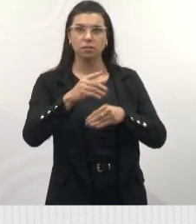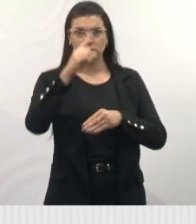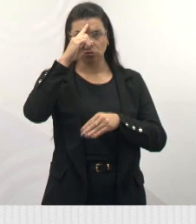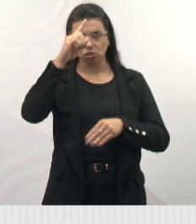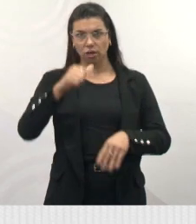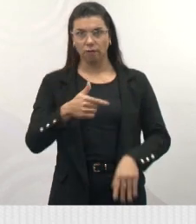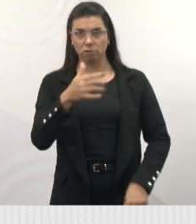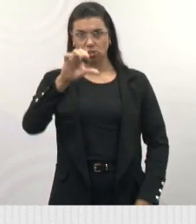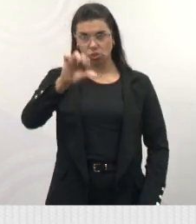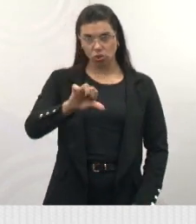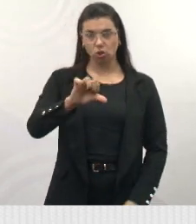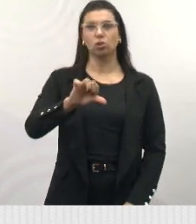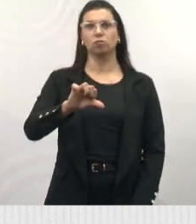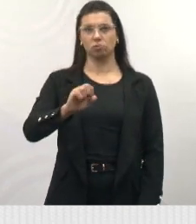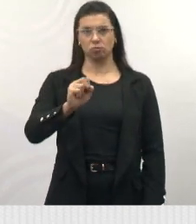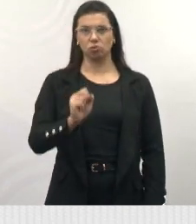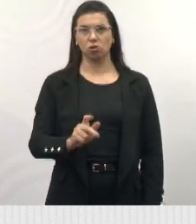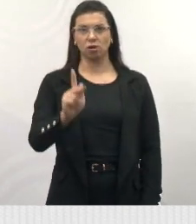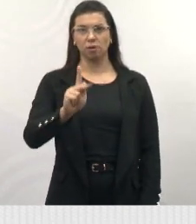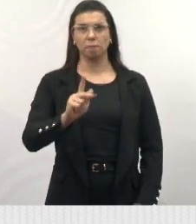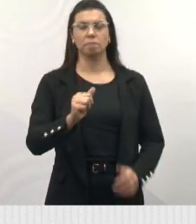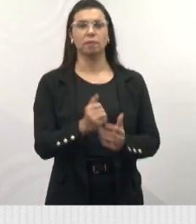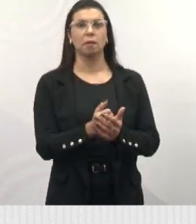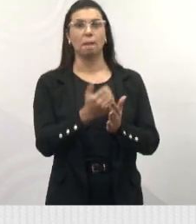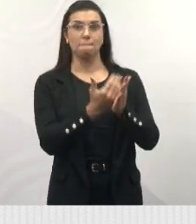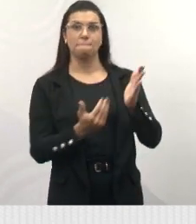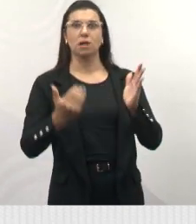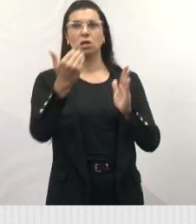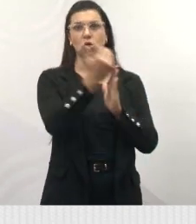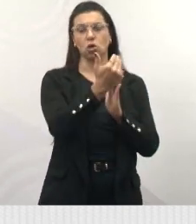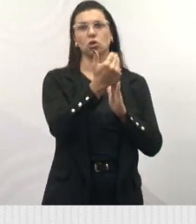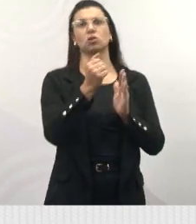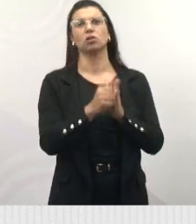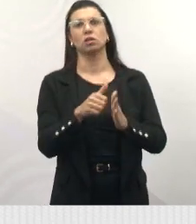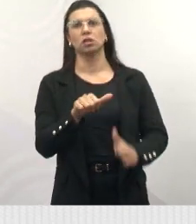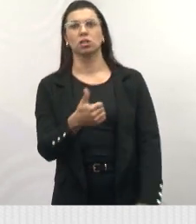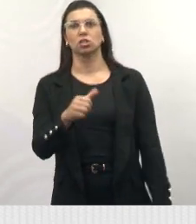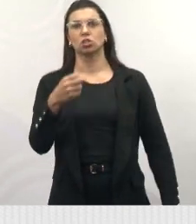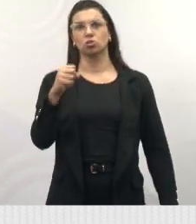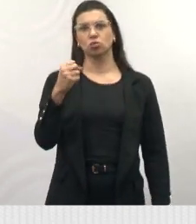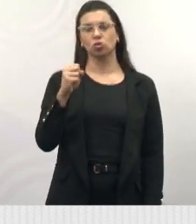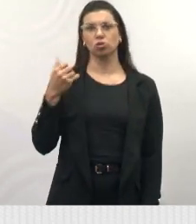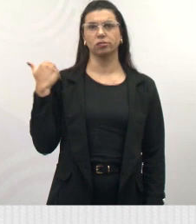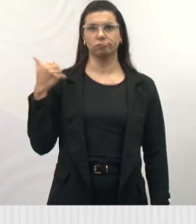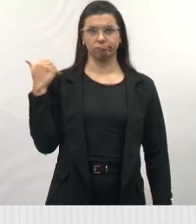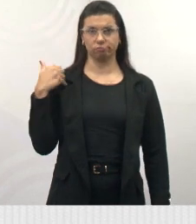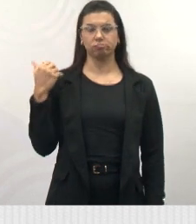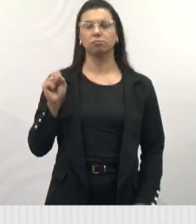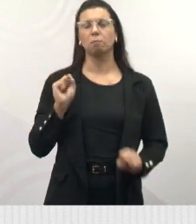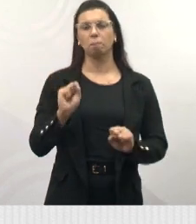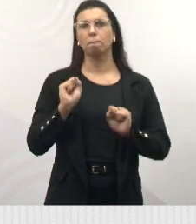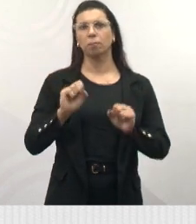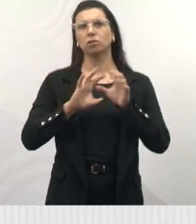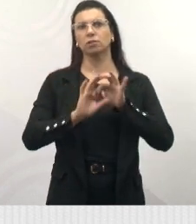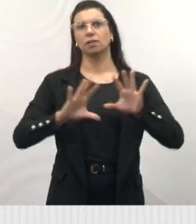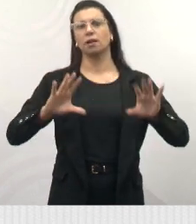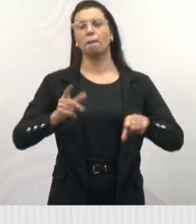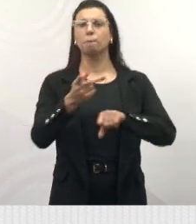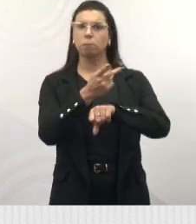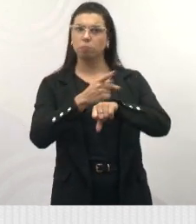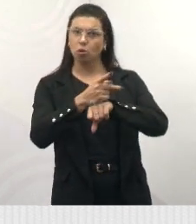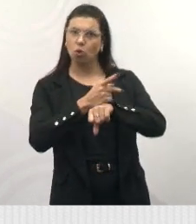29, exclusivo para maiores de 18 anos. Então, você que tem mais de 18 anos,